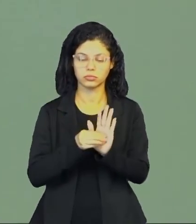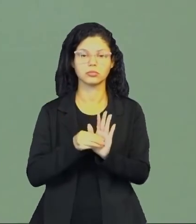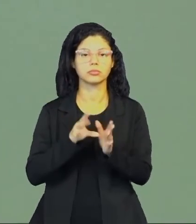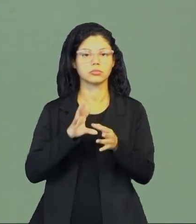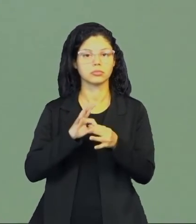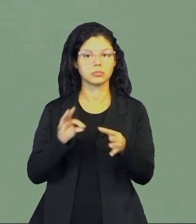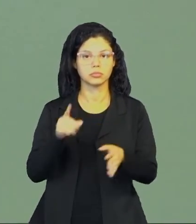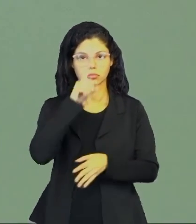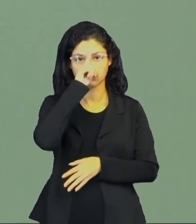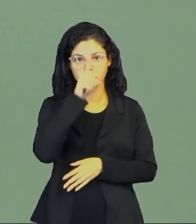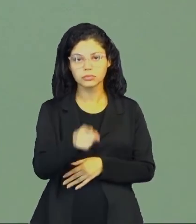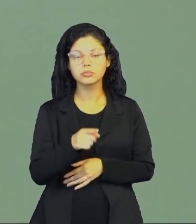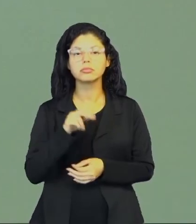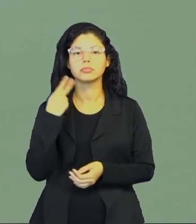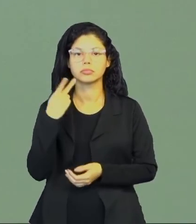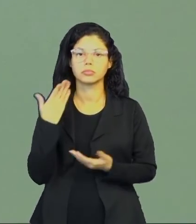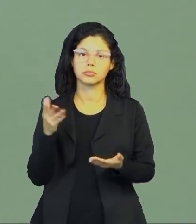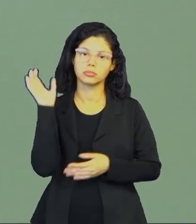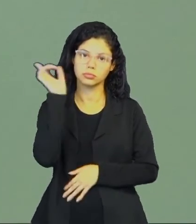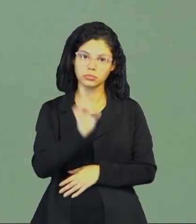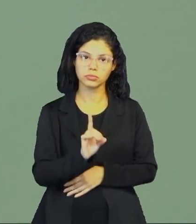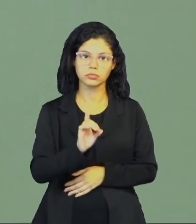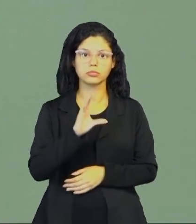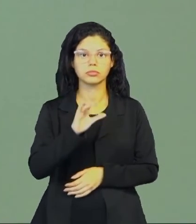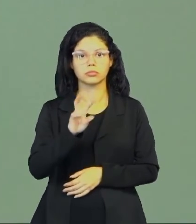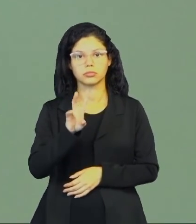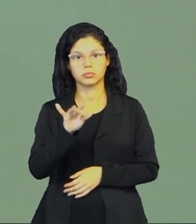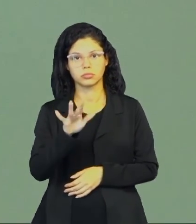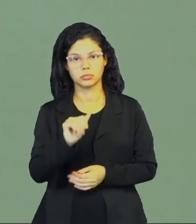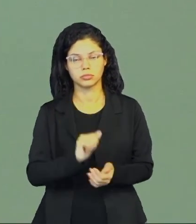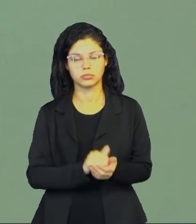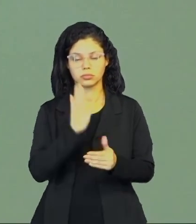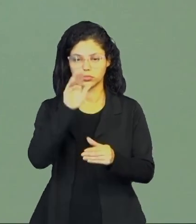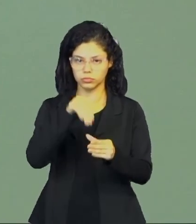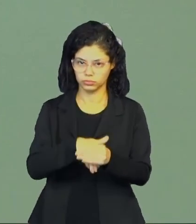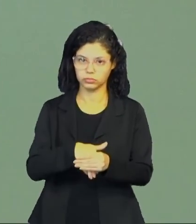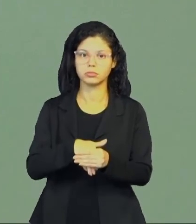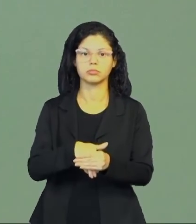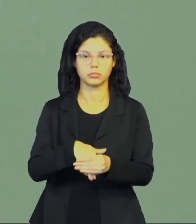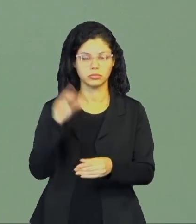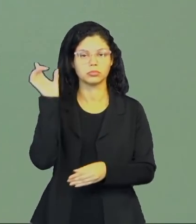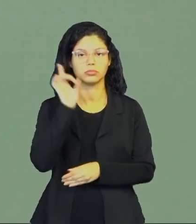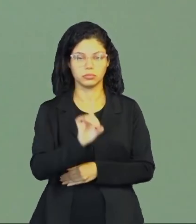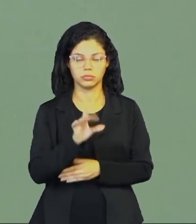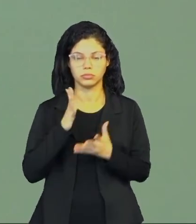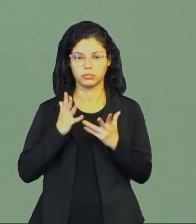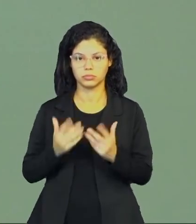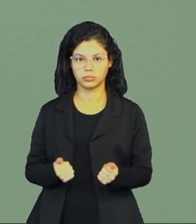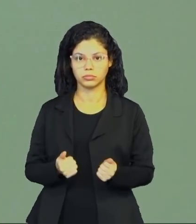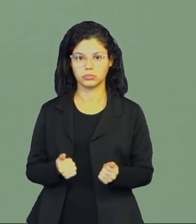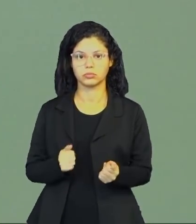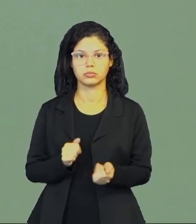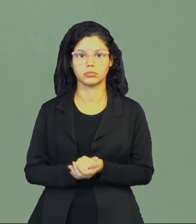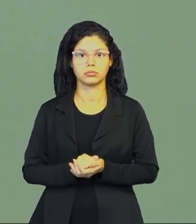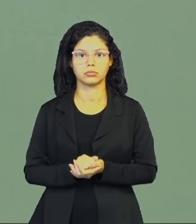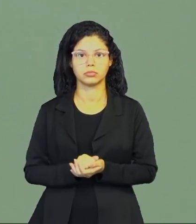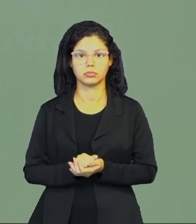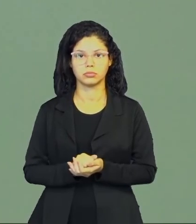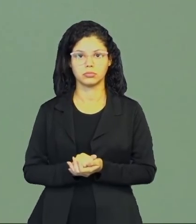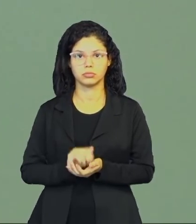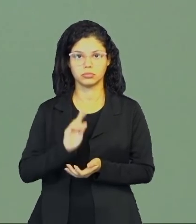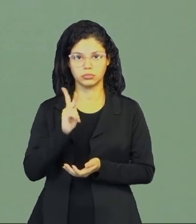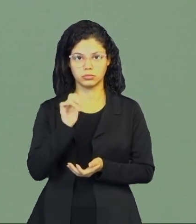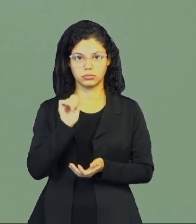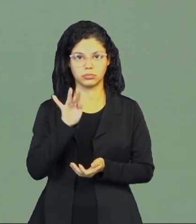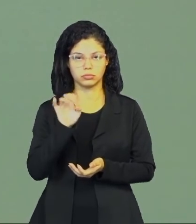ordem democrática, a gente está falando de direitos civis, né? O voto é um direito civil adquirido, né? O habeas corpus